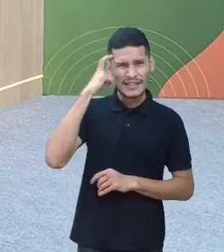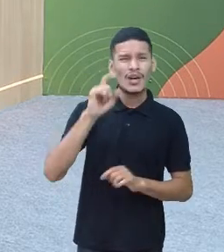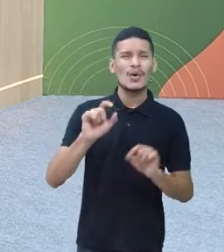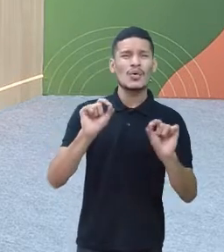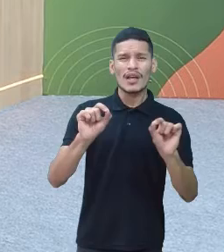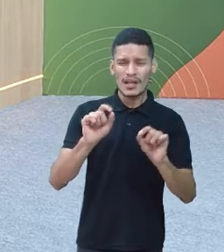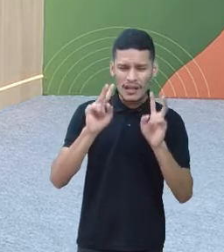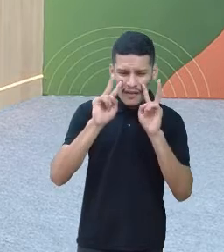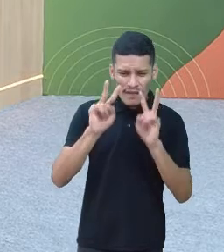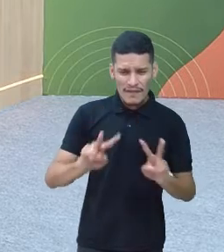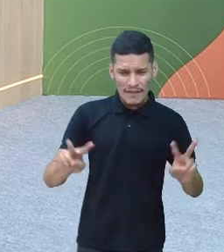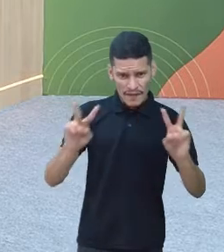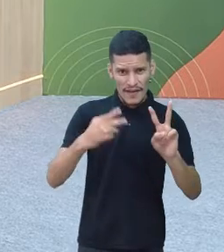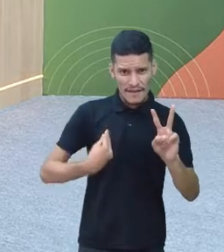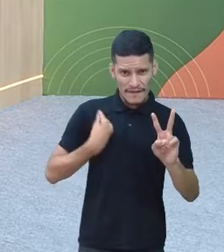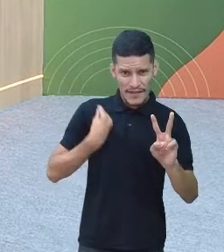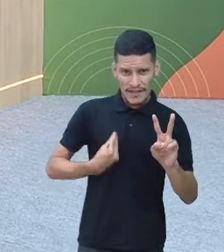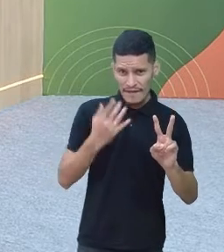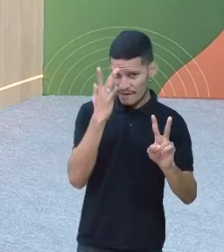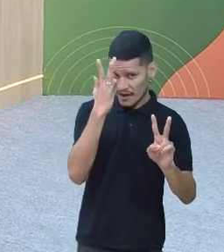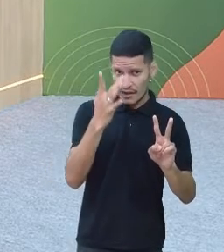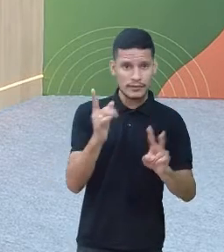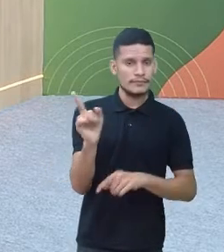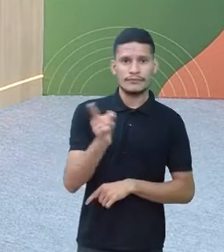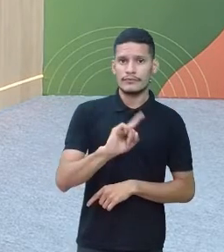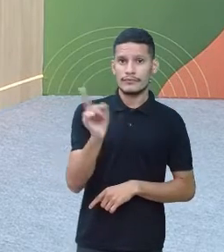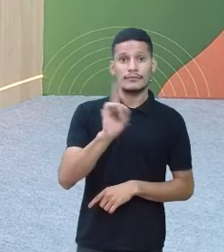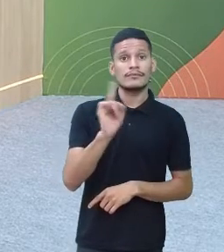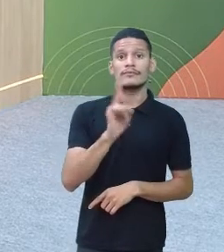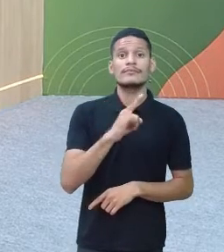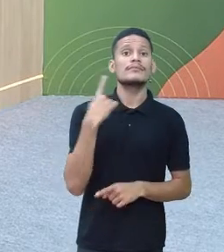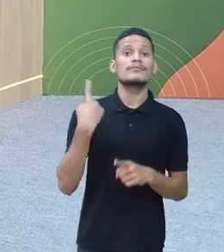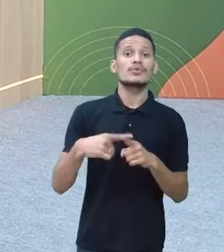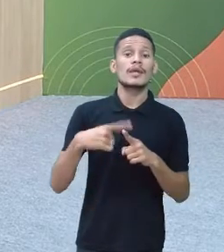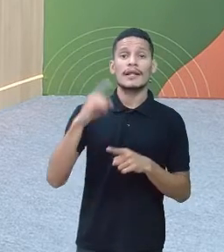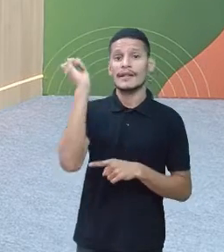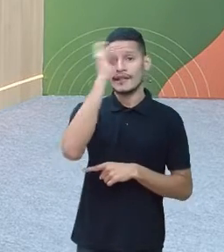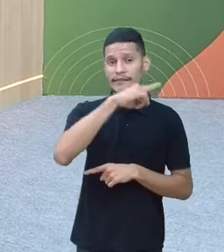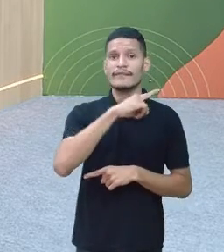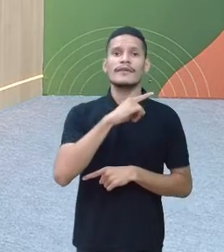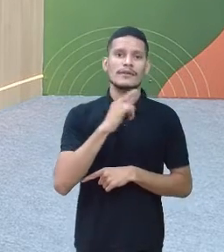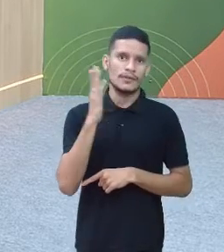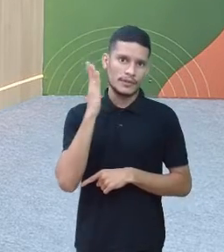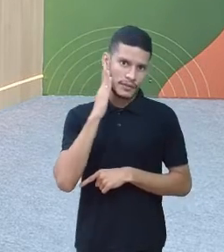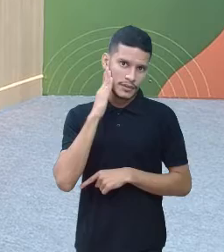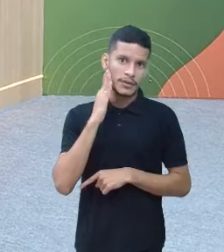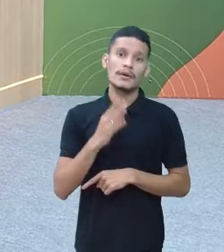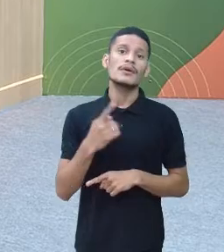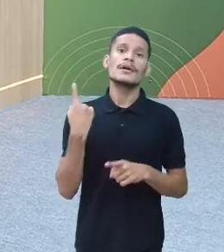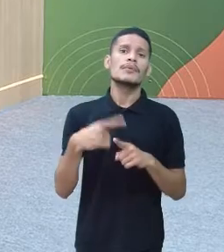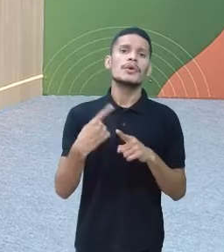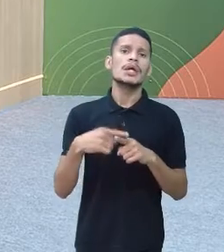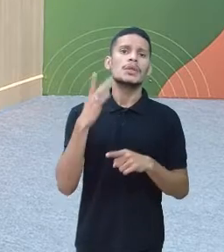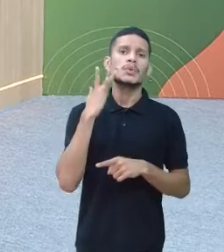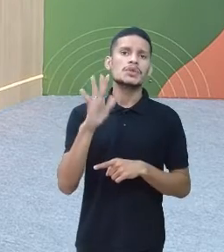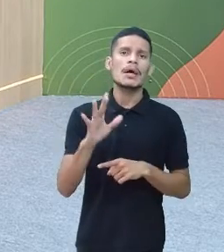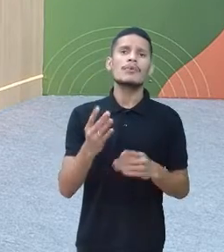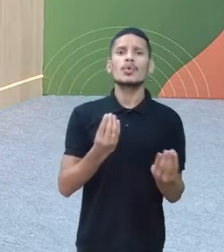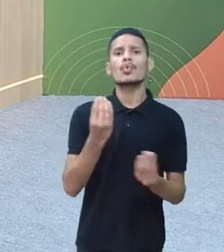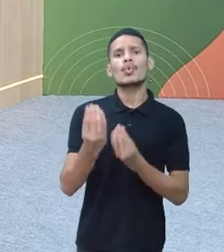eles enxergam a vida do goleiro é fácil? É não, viu? É uma das mais difíceis. Porque você não sabe